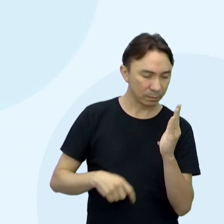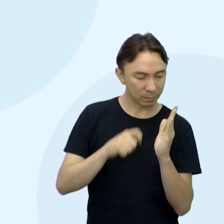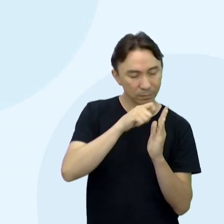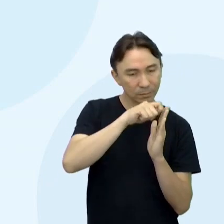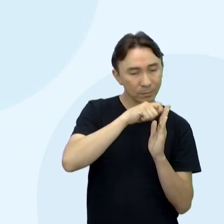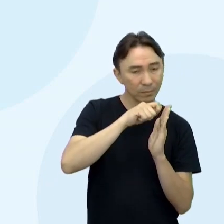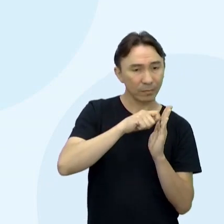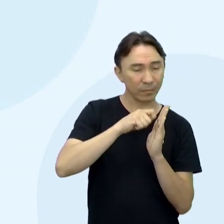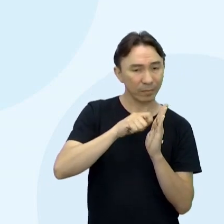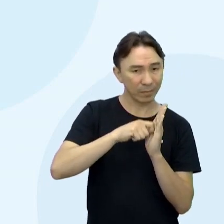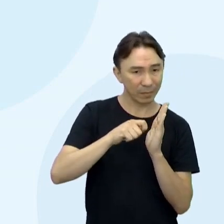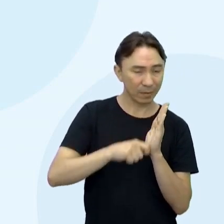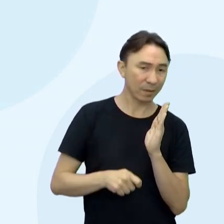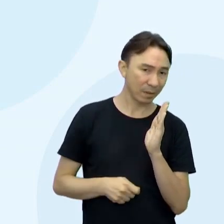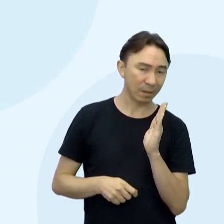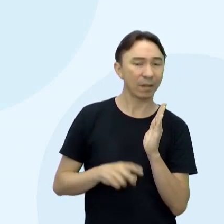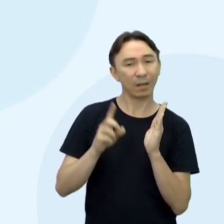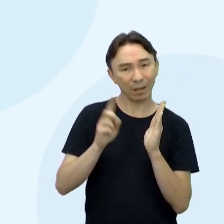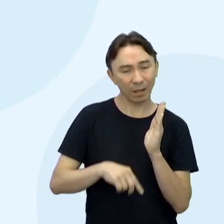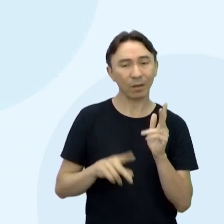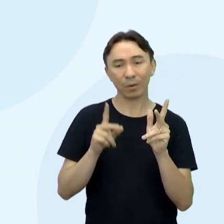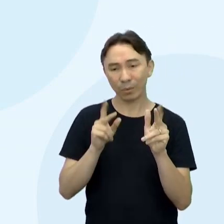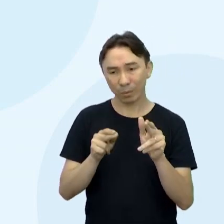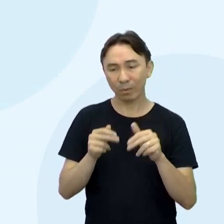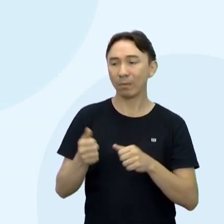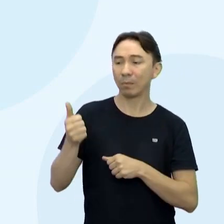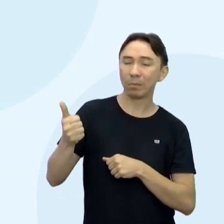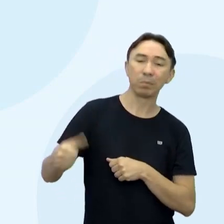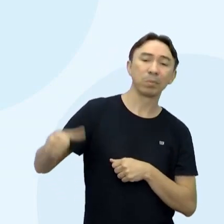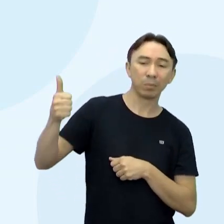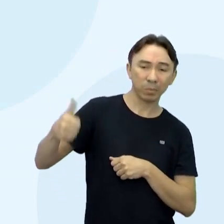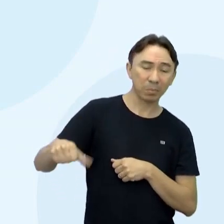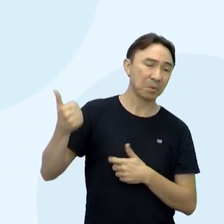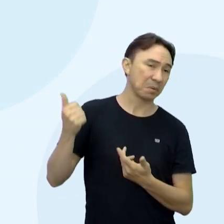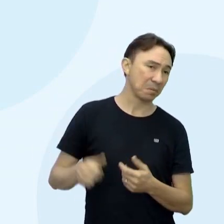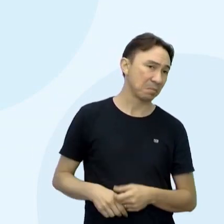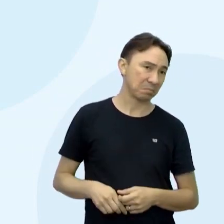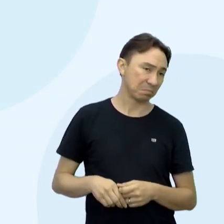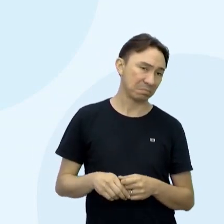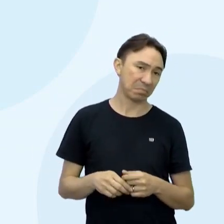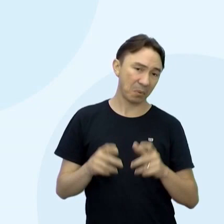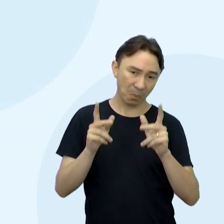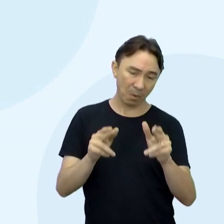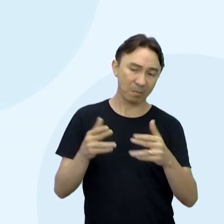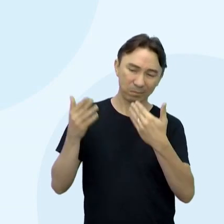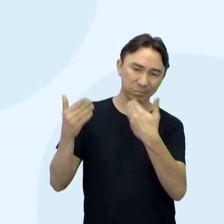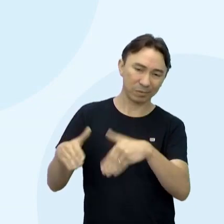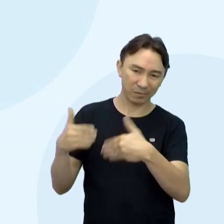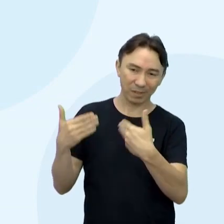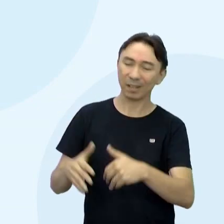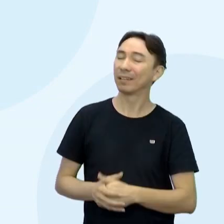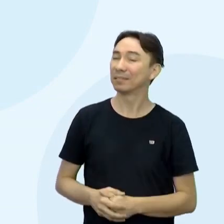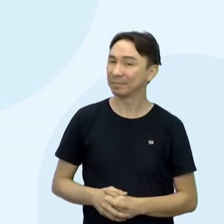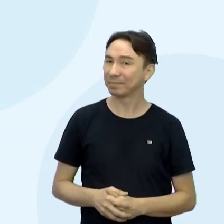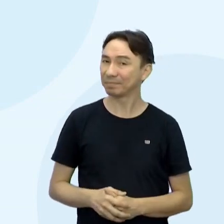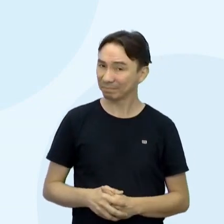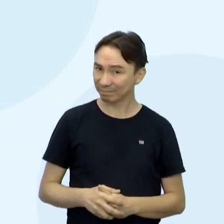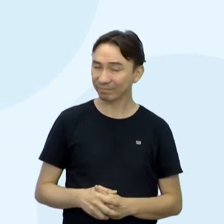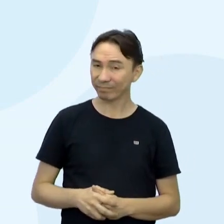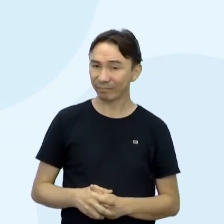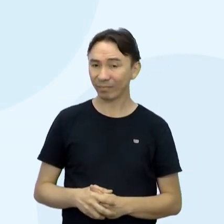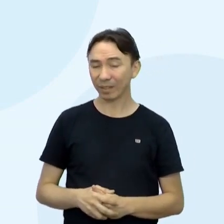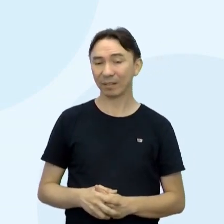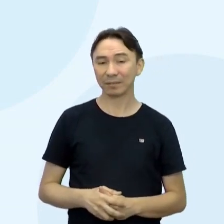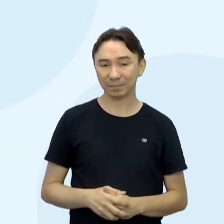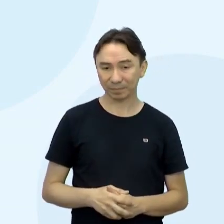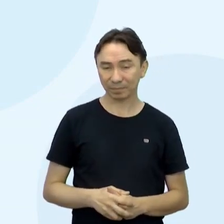para uma avaliação do final do bimestre. Então,